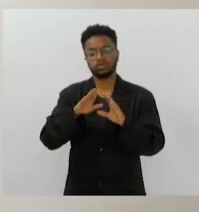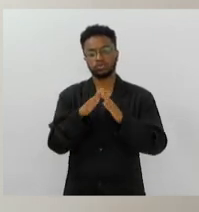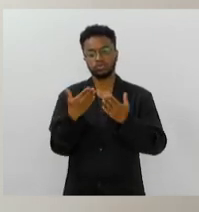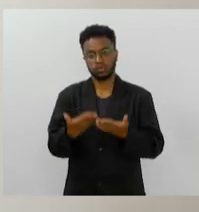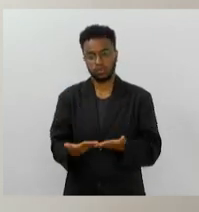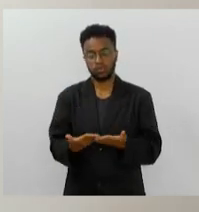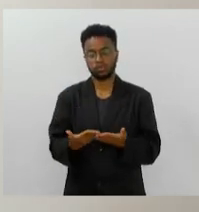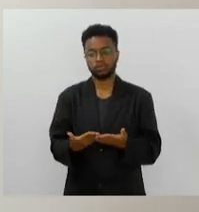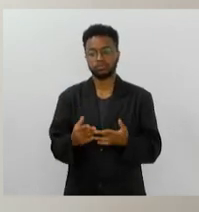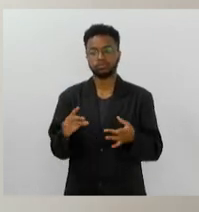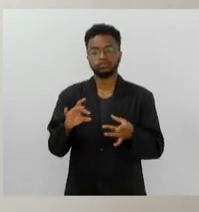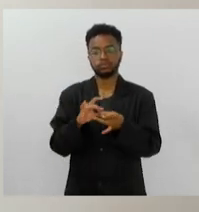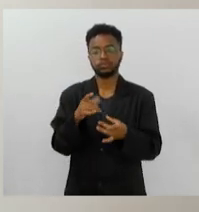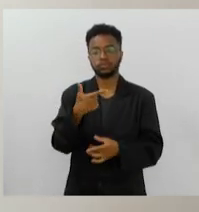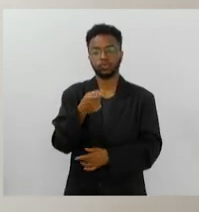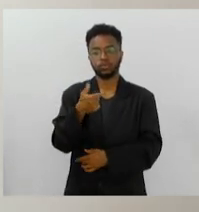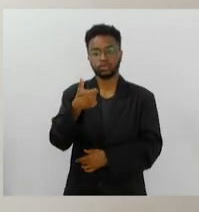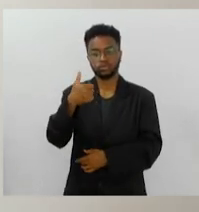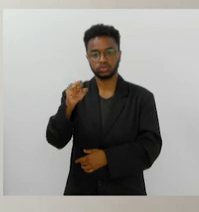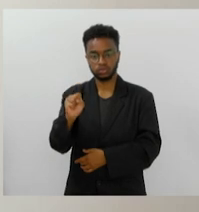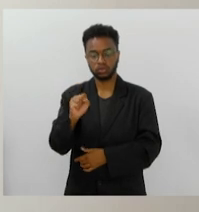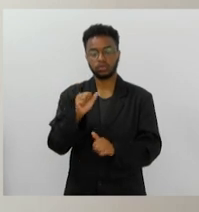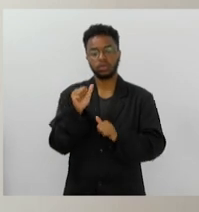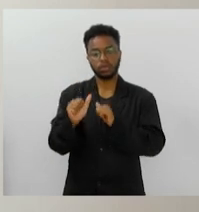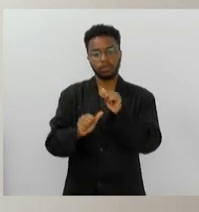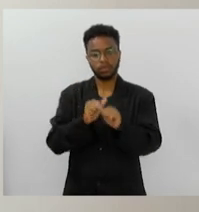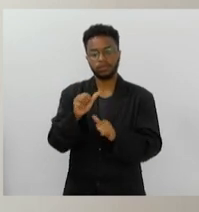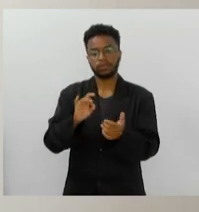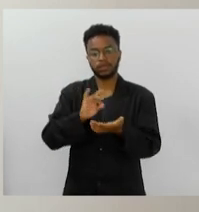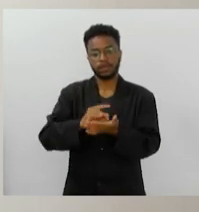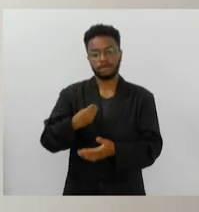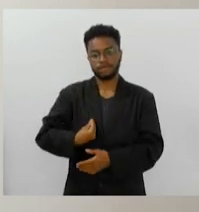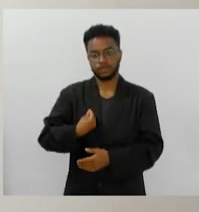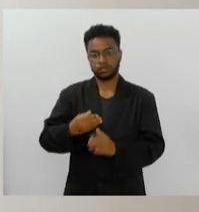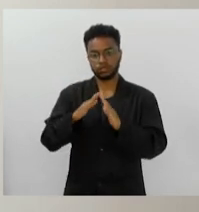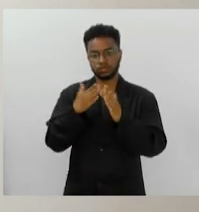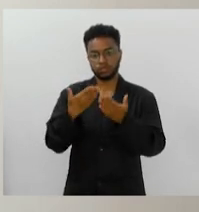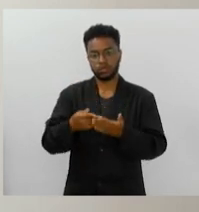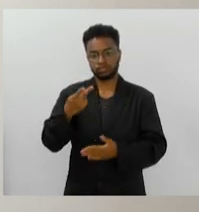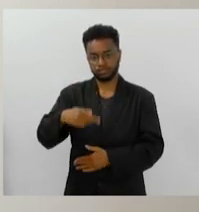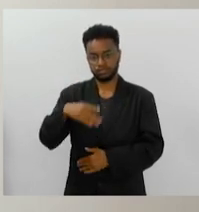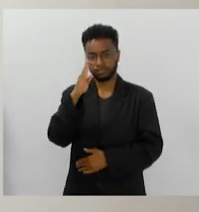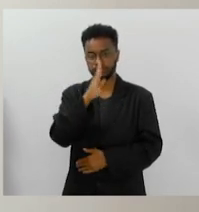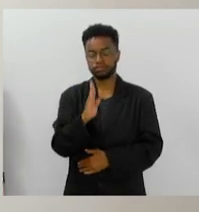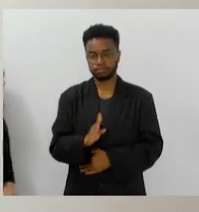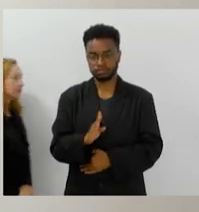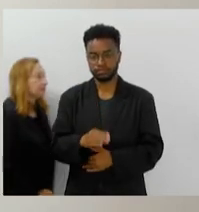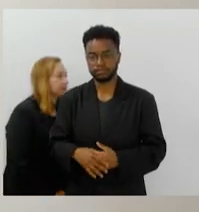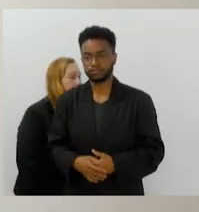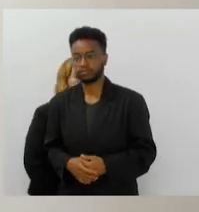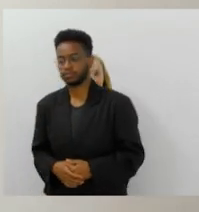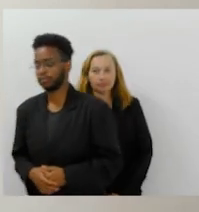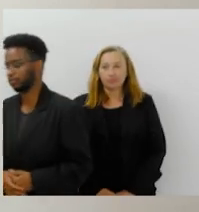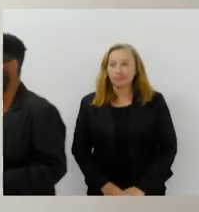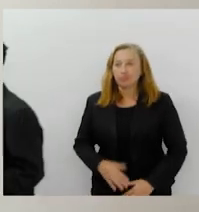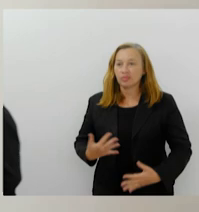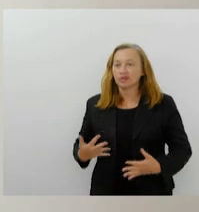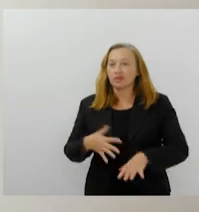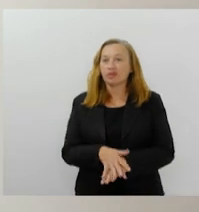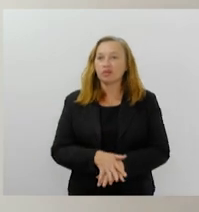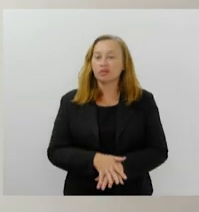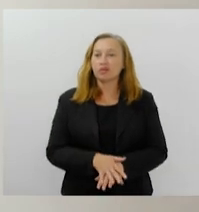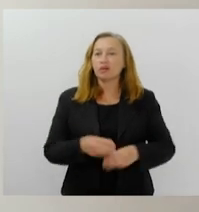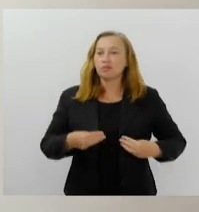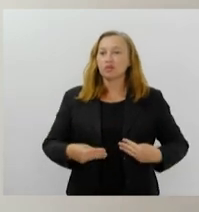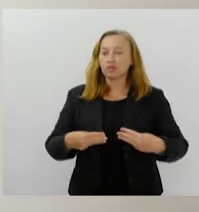vem, desde 2018, transformando a realidade das escolas brasileiras. Graças ao engajamento do Ministério Público